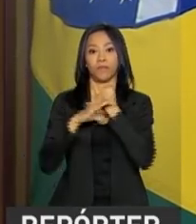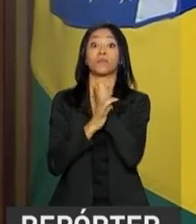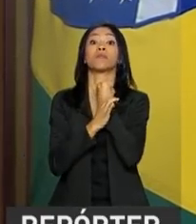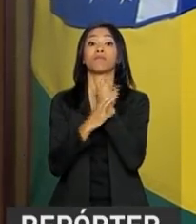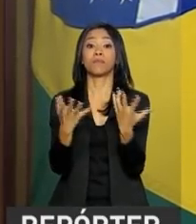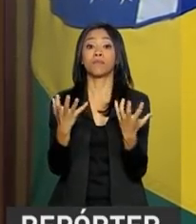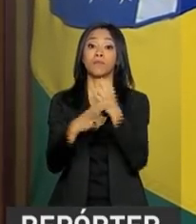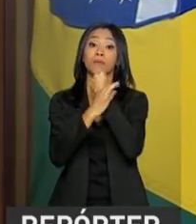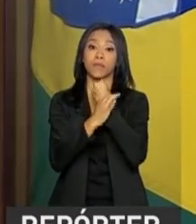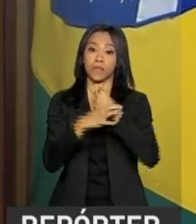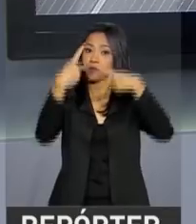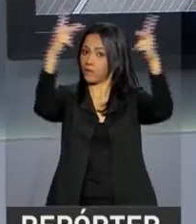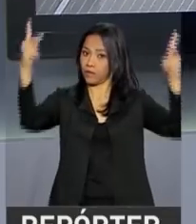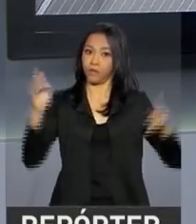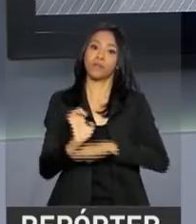localidades